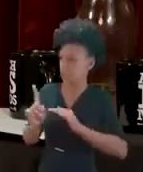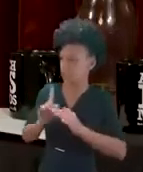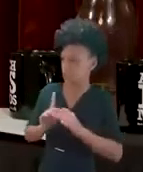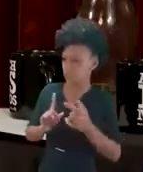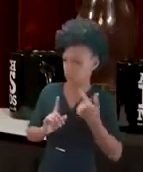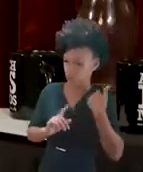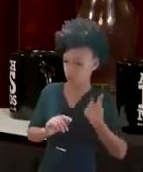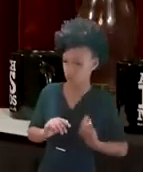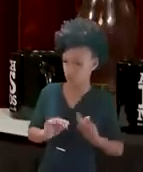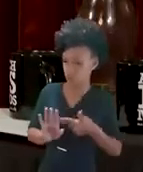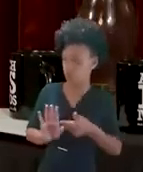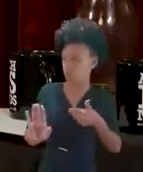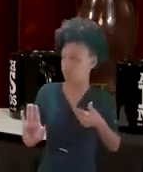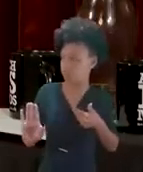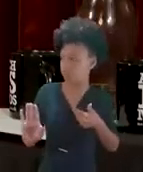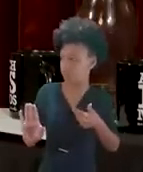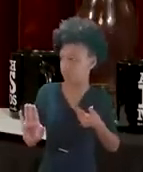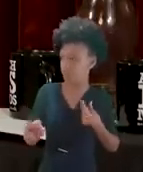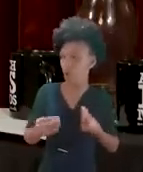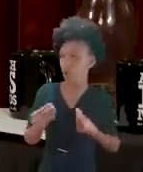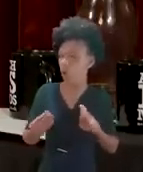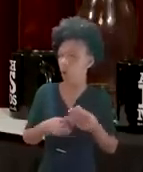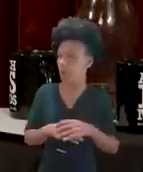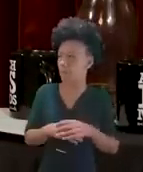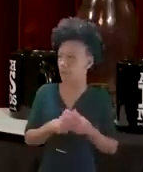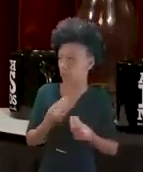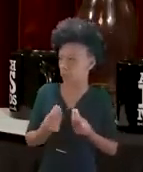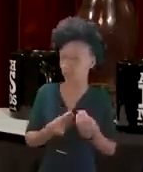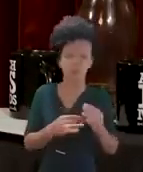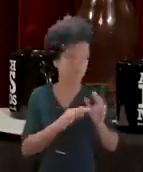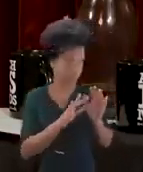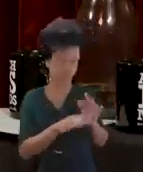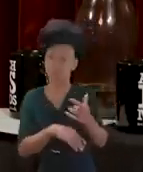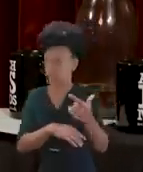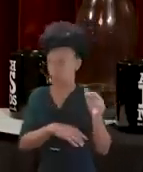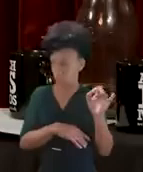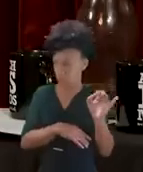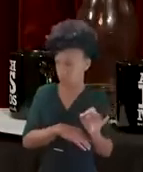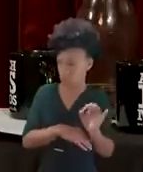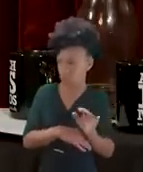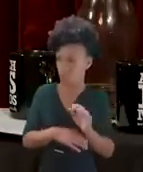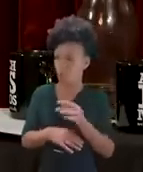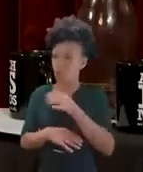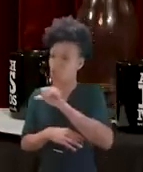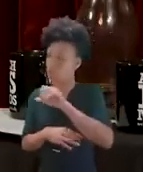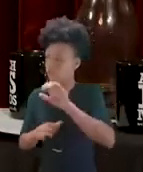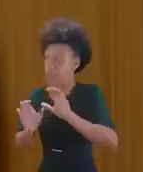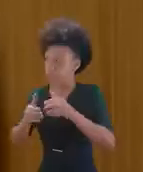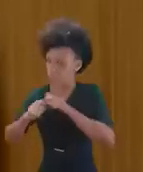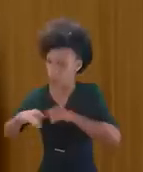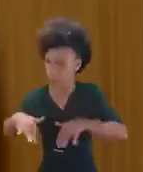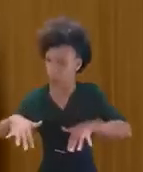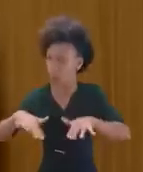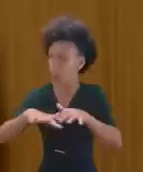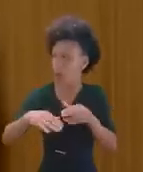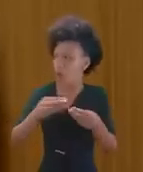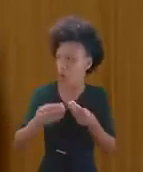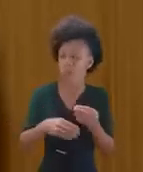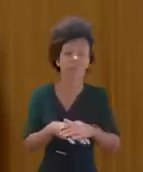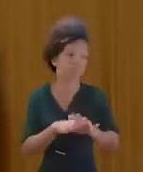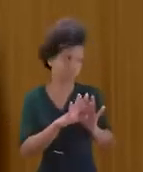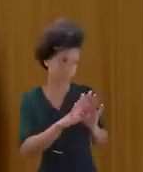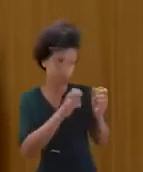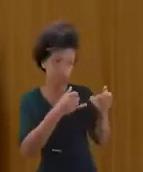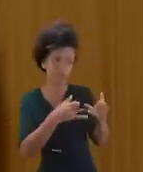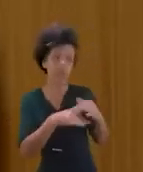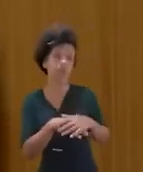sociedade que eu sou uma pária como é que funciona essa é um décimo a maioria compra minoria Então vamos lá